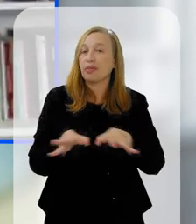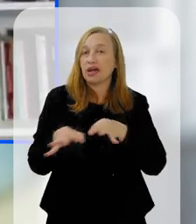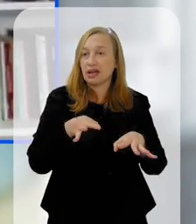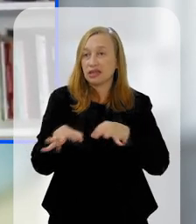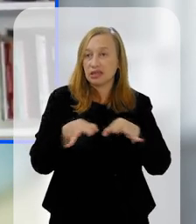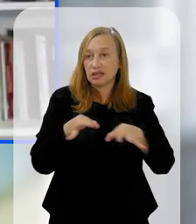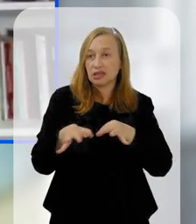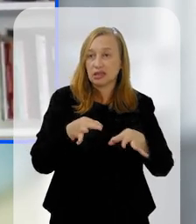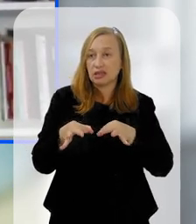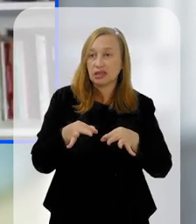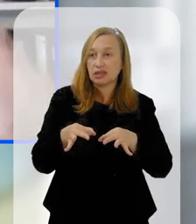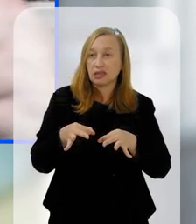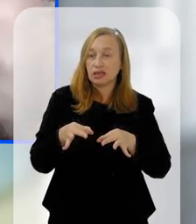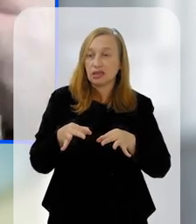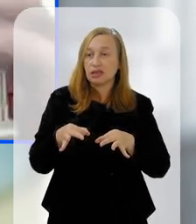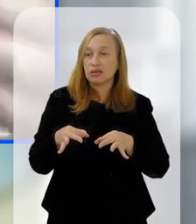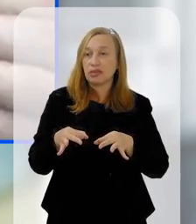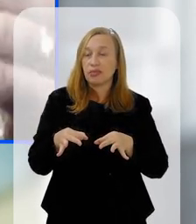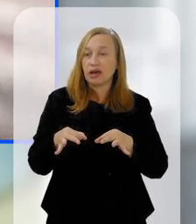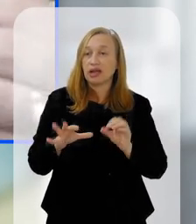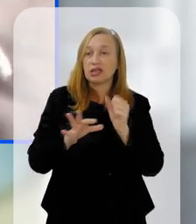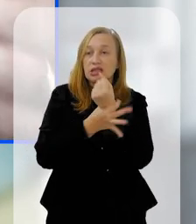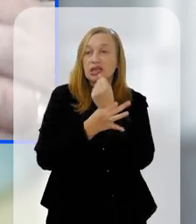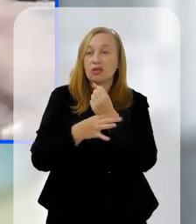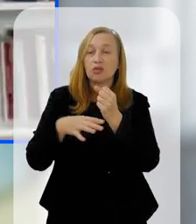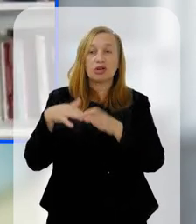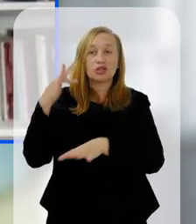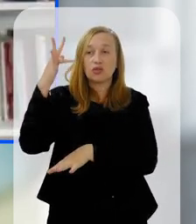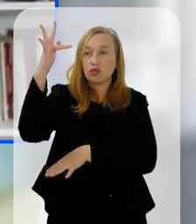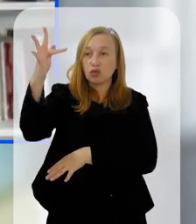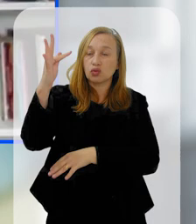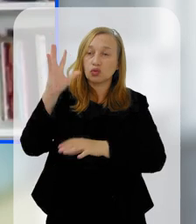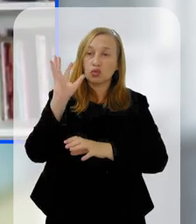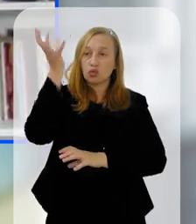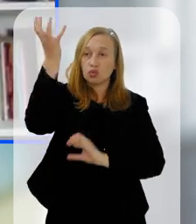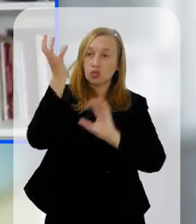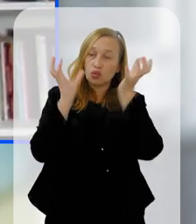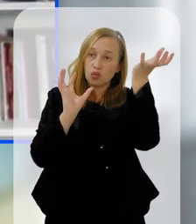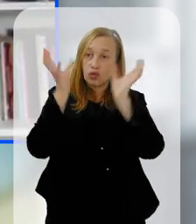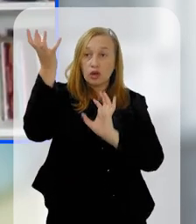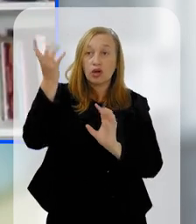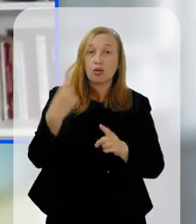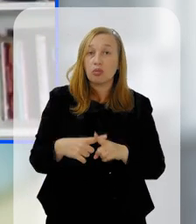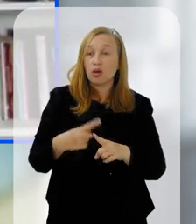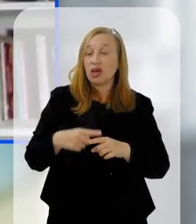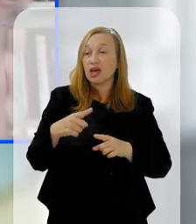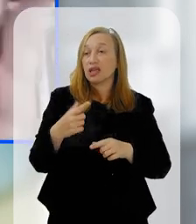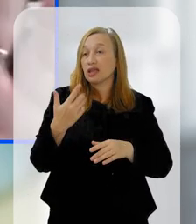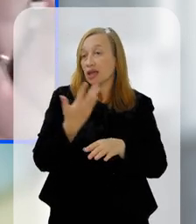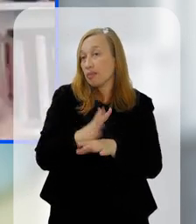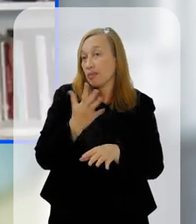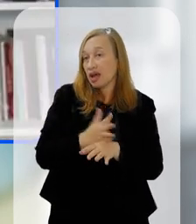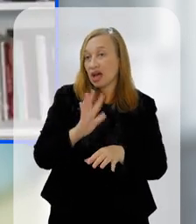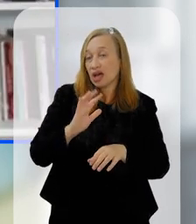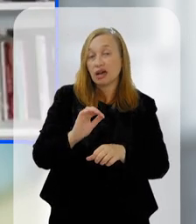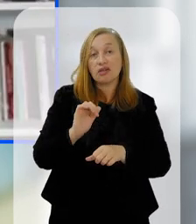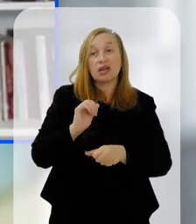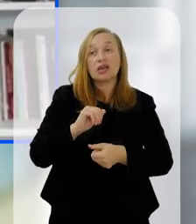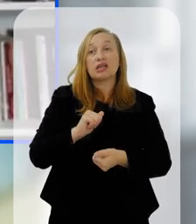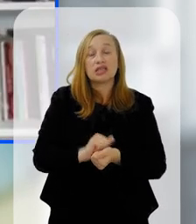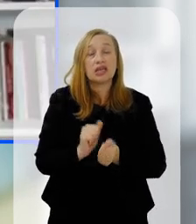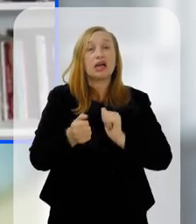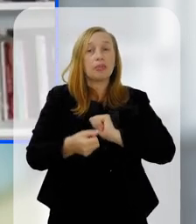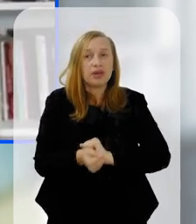essa identidade de preparação para os eventos climáticos, porque isso é uma trajetória. Na prática, a gente vai ter